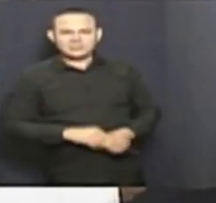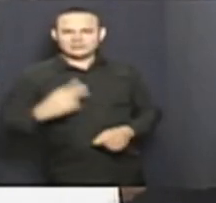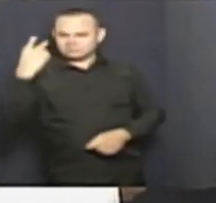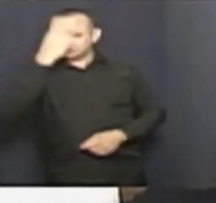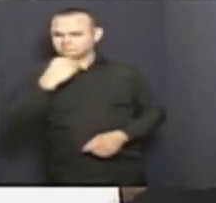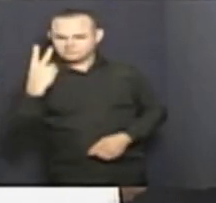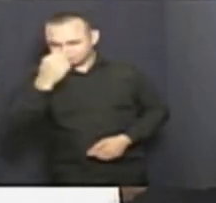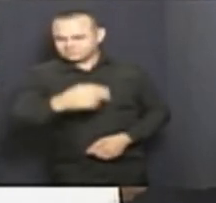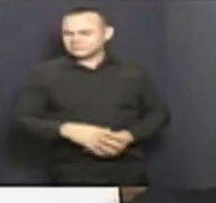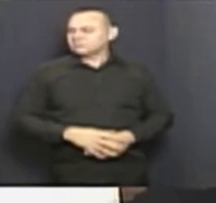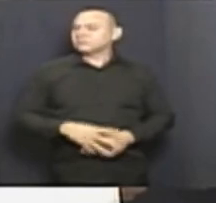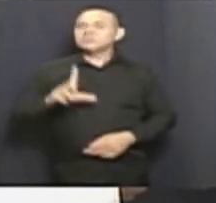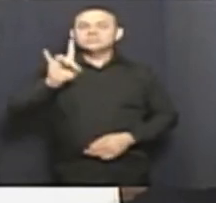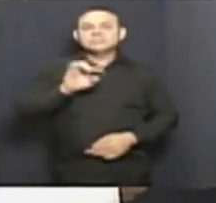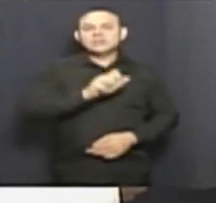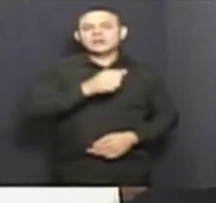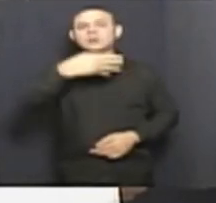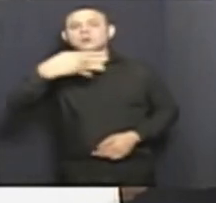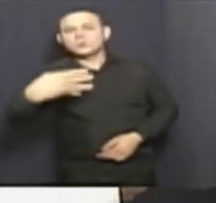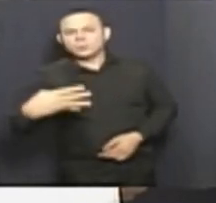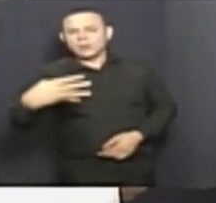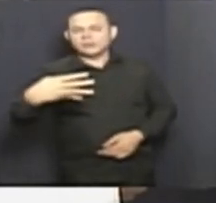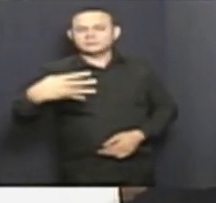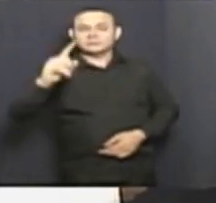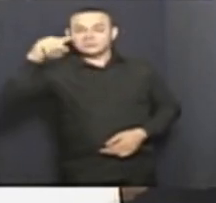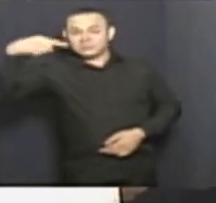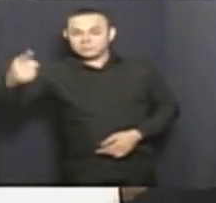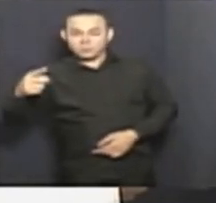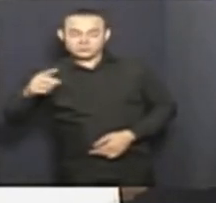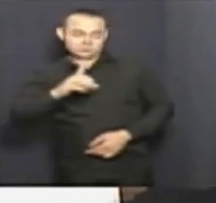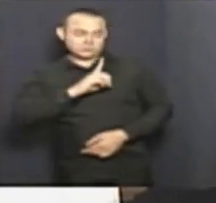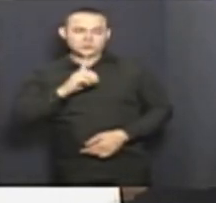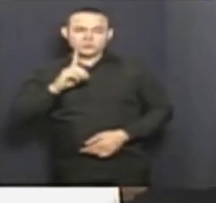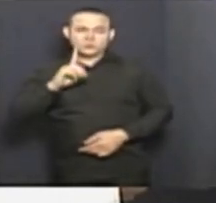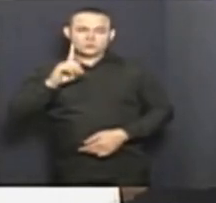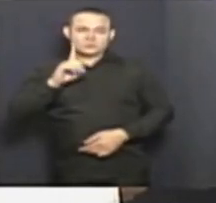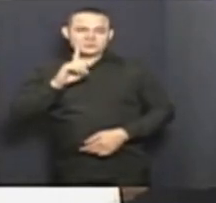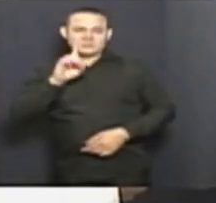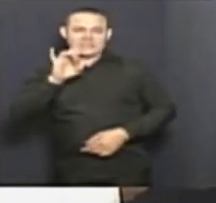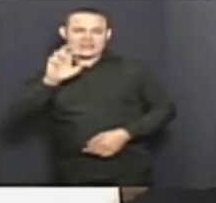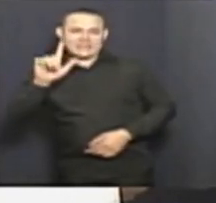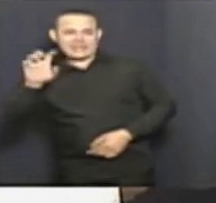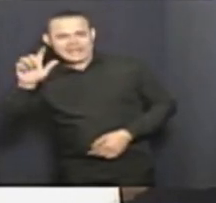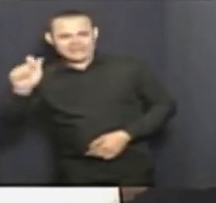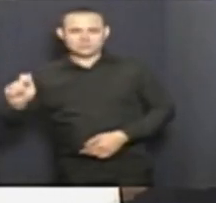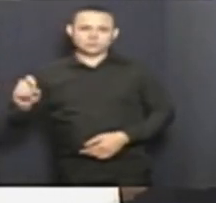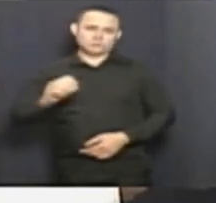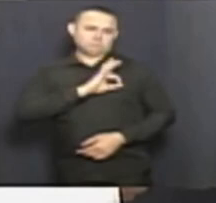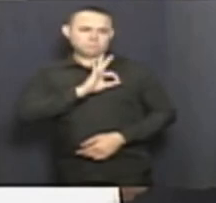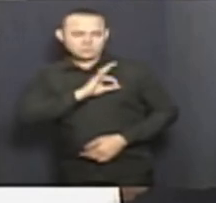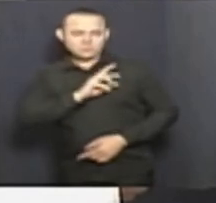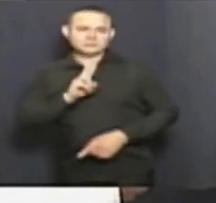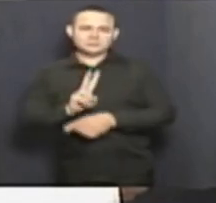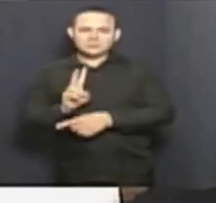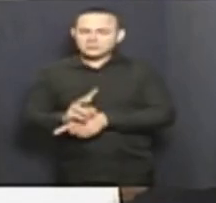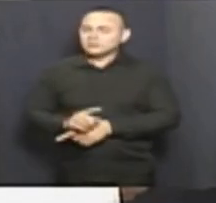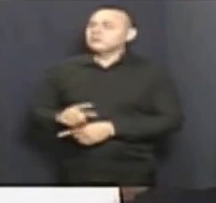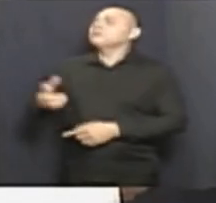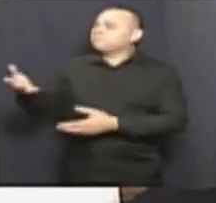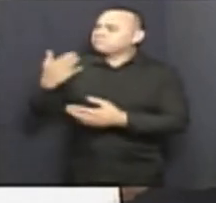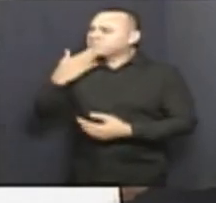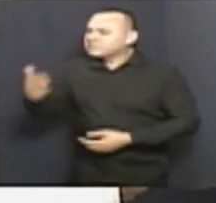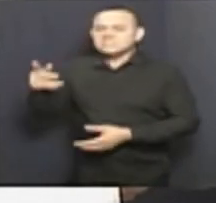delação no dia 4 depois que o delegado de si isto eu próprio requerer-se e logo em seguida o ministério